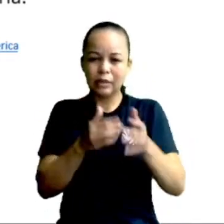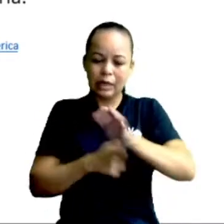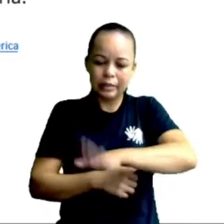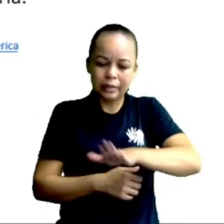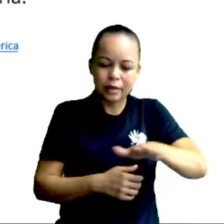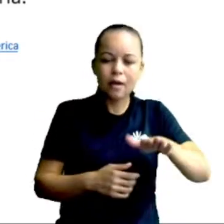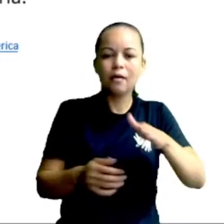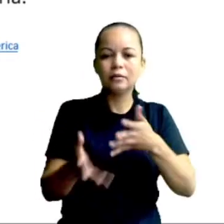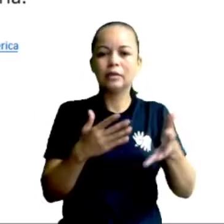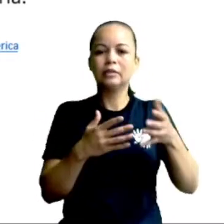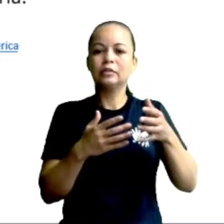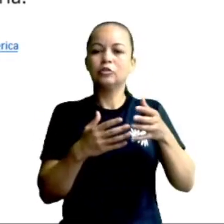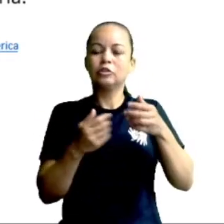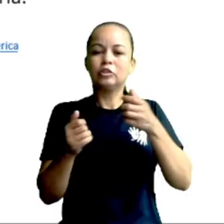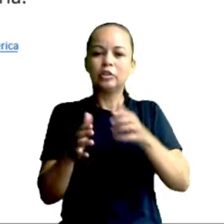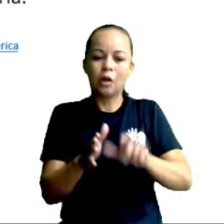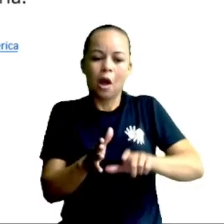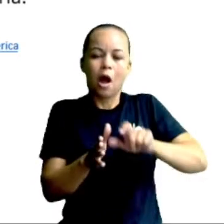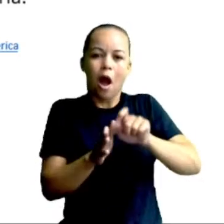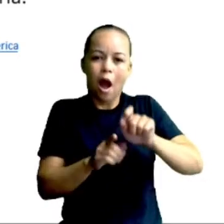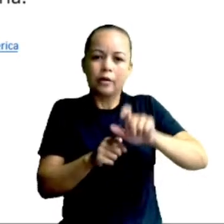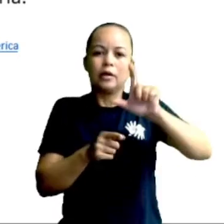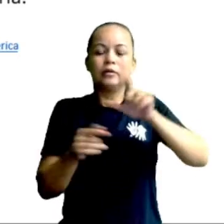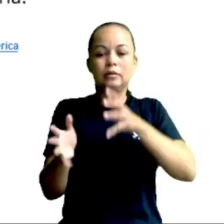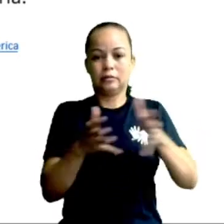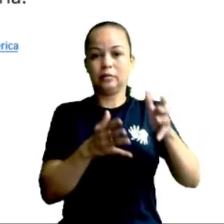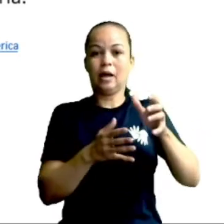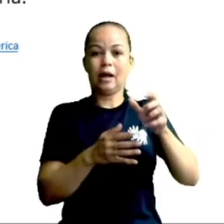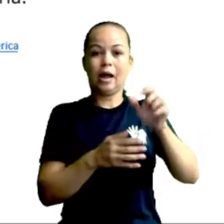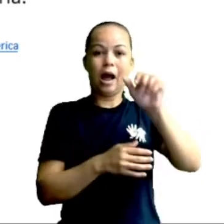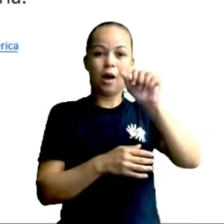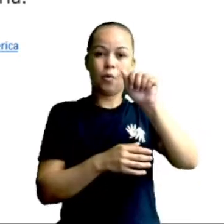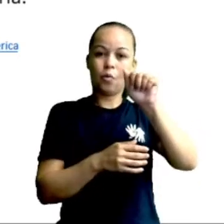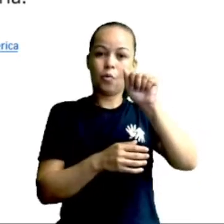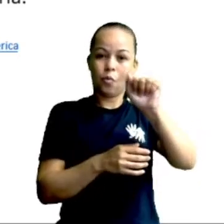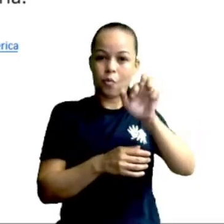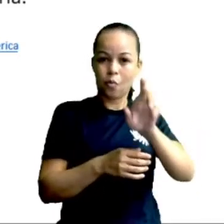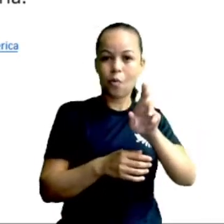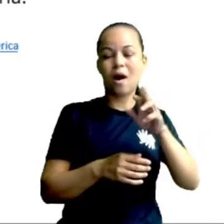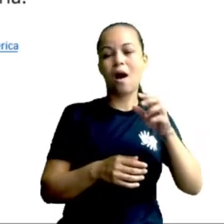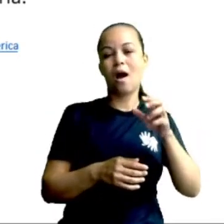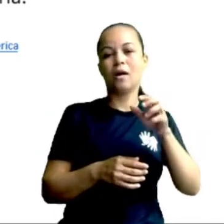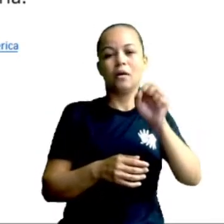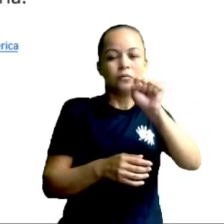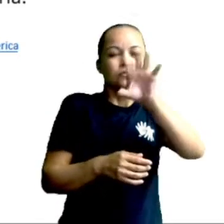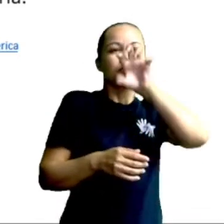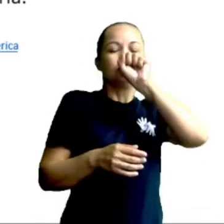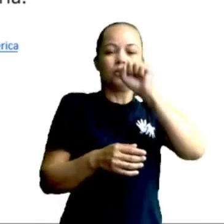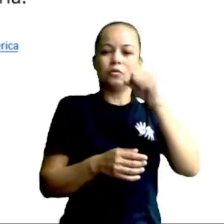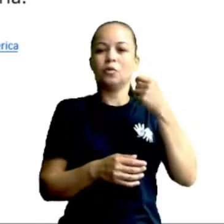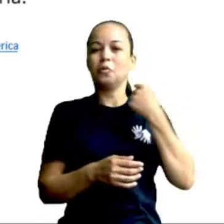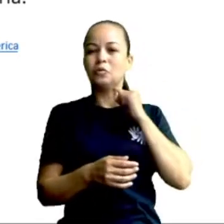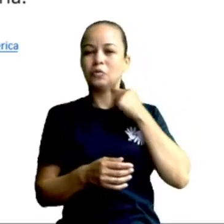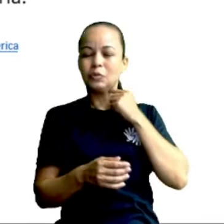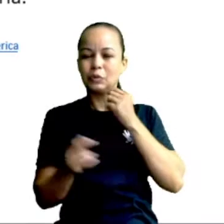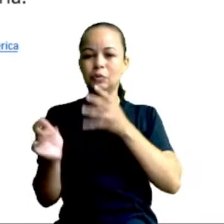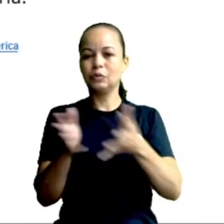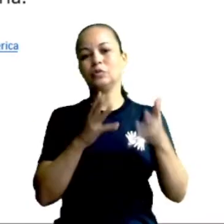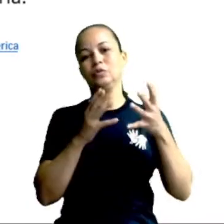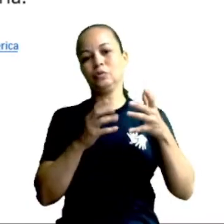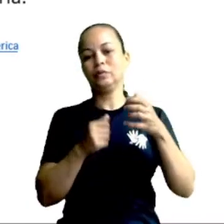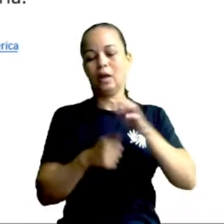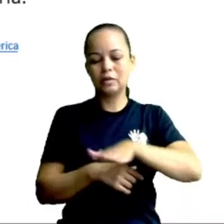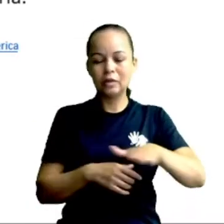níveis elevados de poluição atmosférica, têm maior prevalência de sintomas respiratórios, sofrem